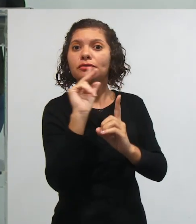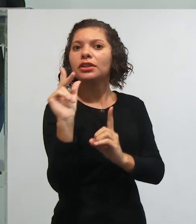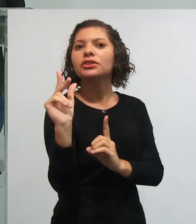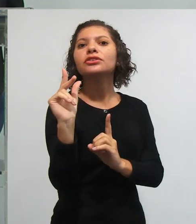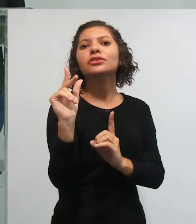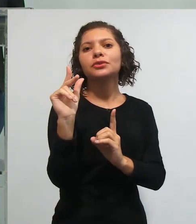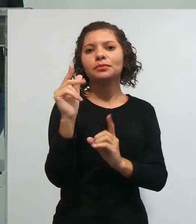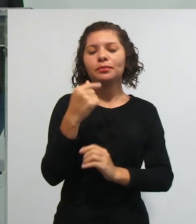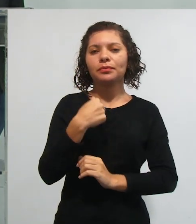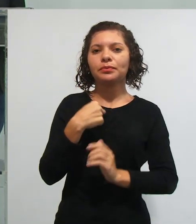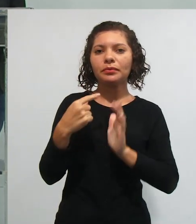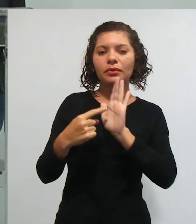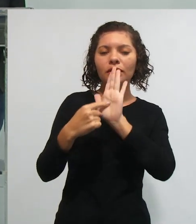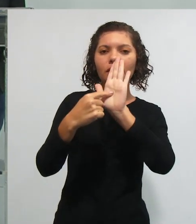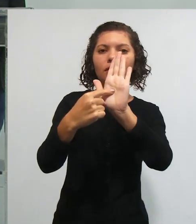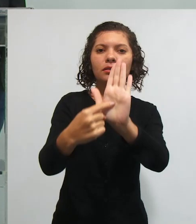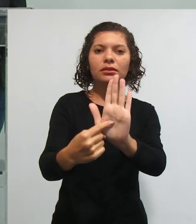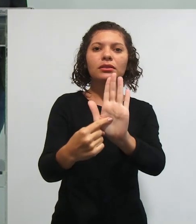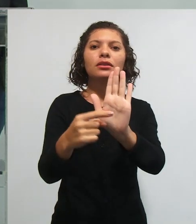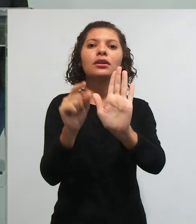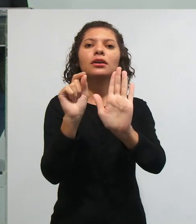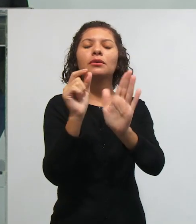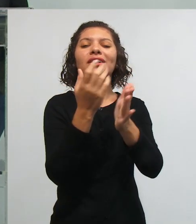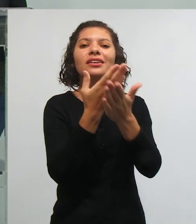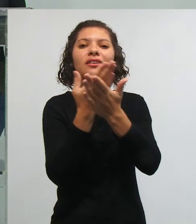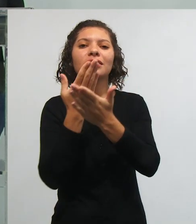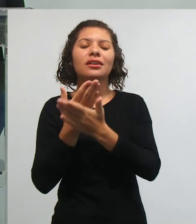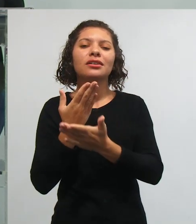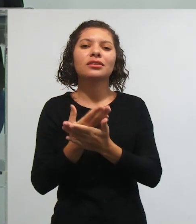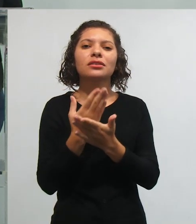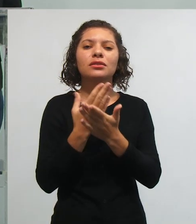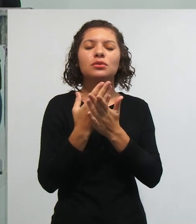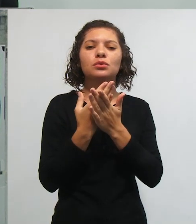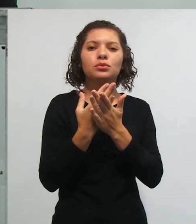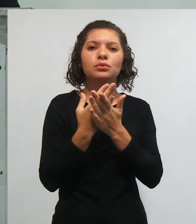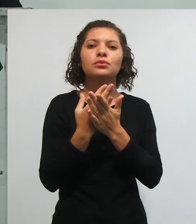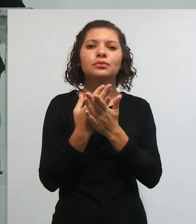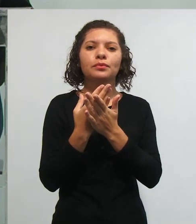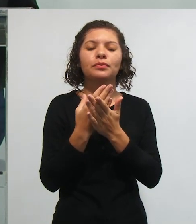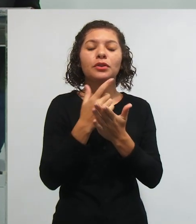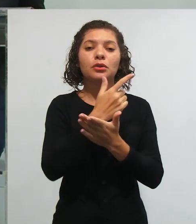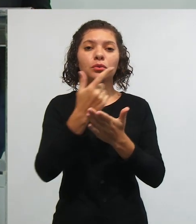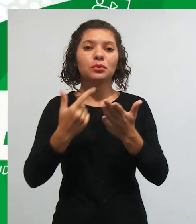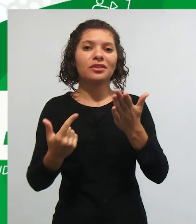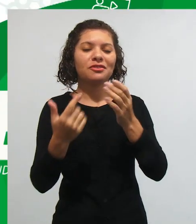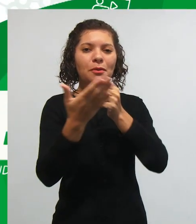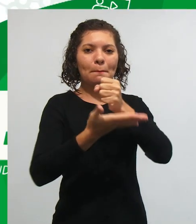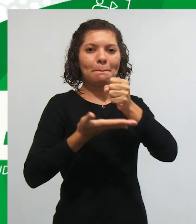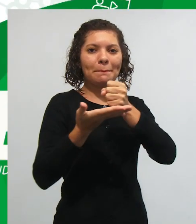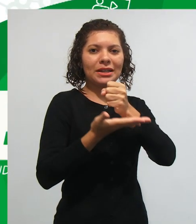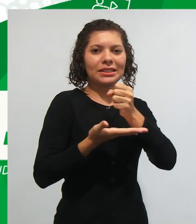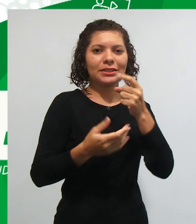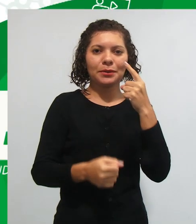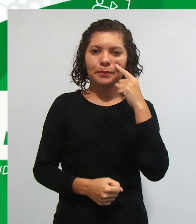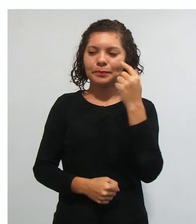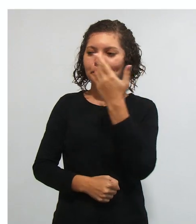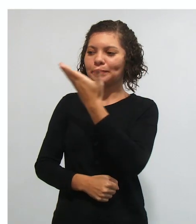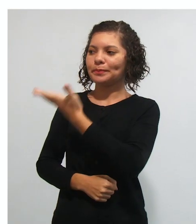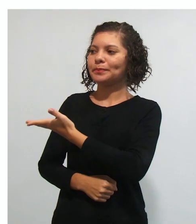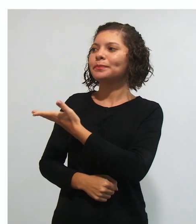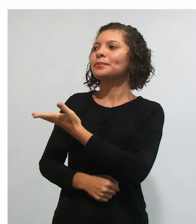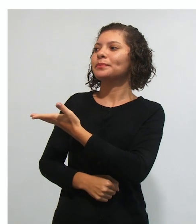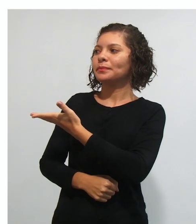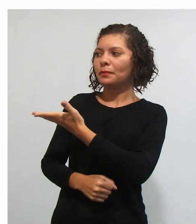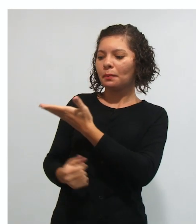diferente vou apresentar para vocês a nossa aula baseando-se no livro que eu vou apresentar para vocês esse livro de